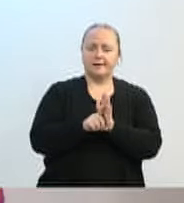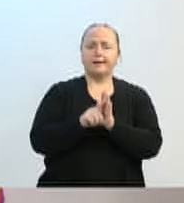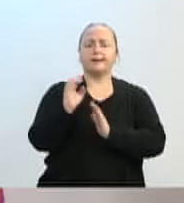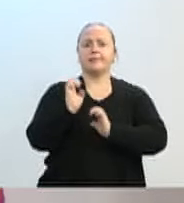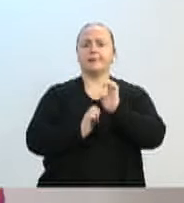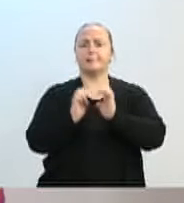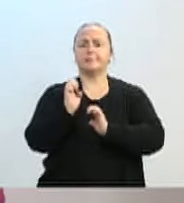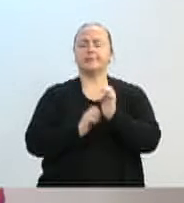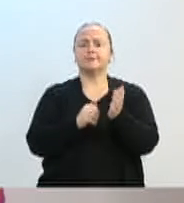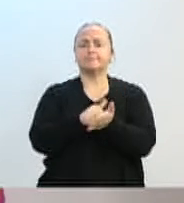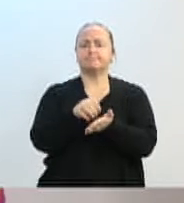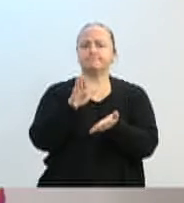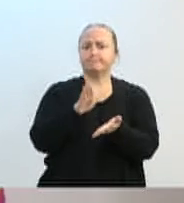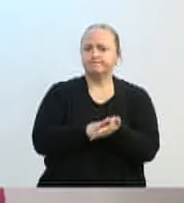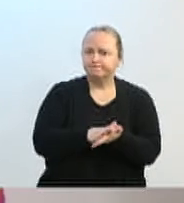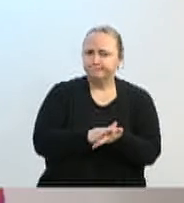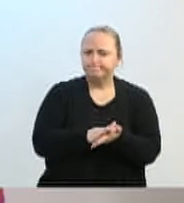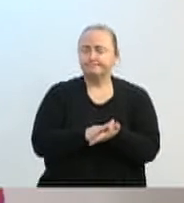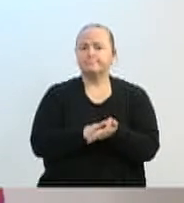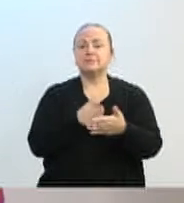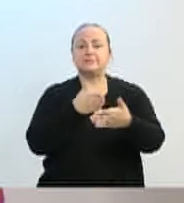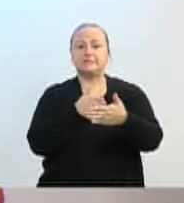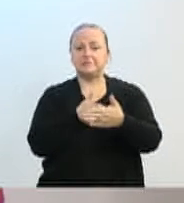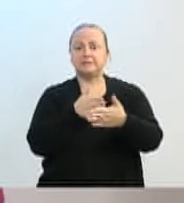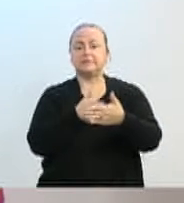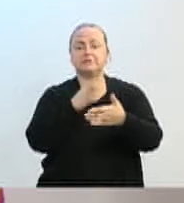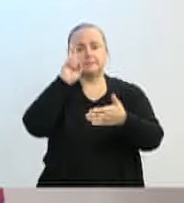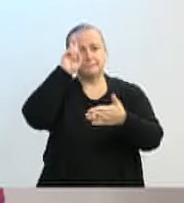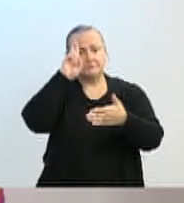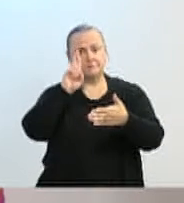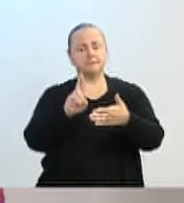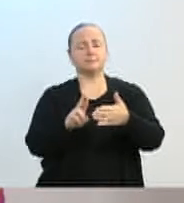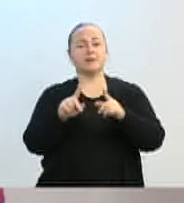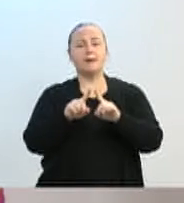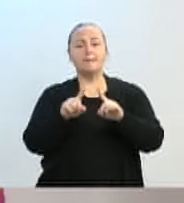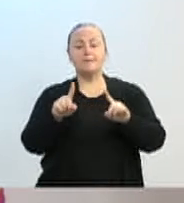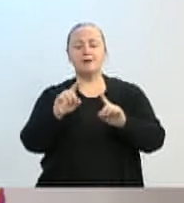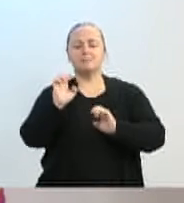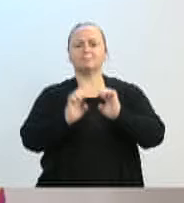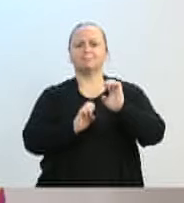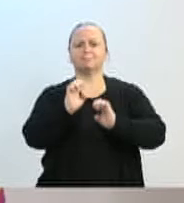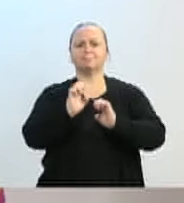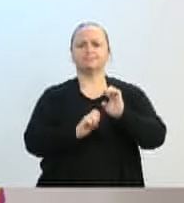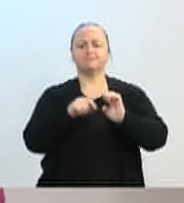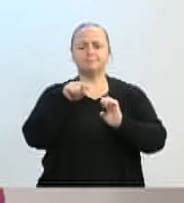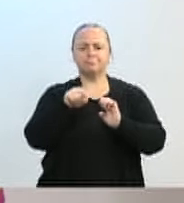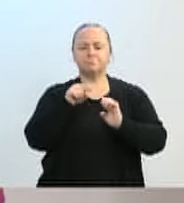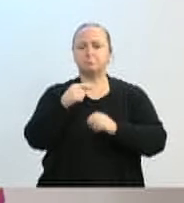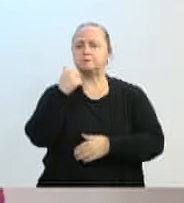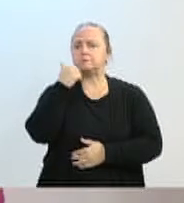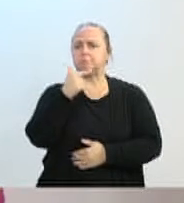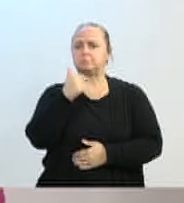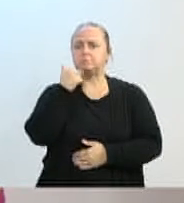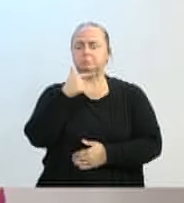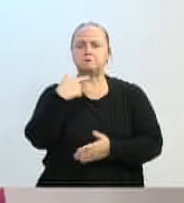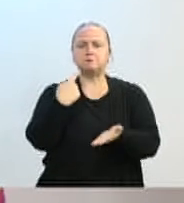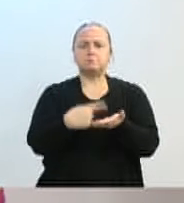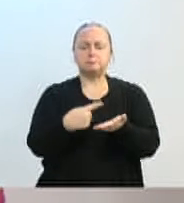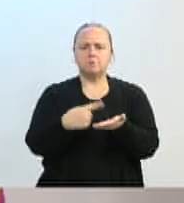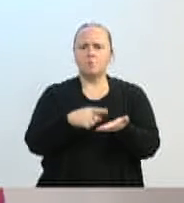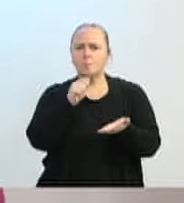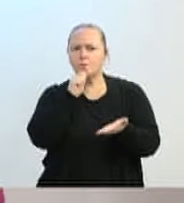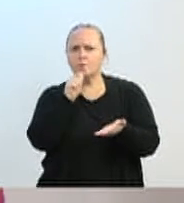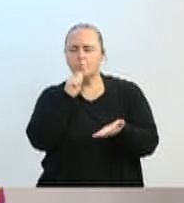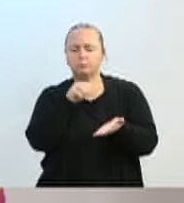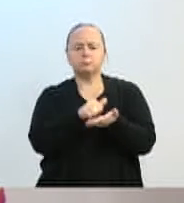notificadas, os prazos estão sendo respeitados, mas as empresas que não vão cumprir com a sua parte estão